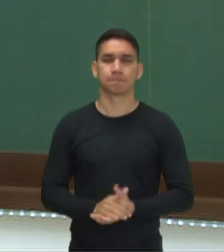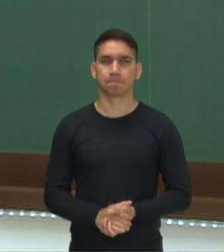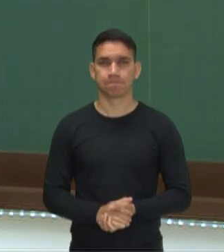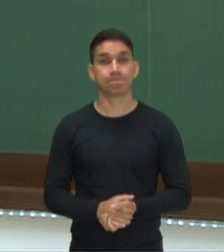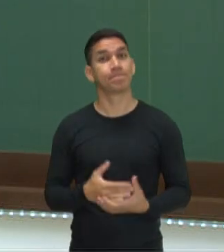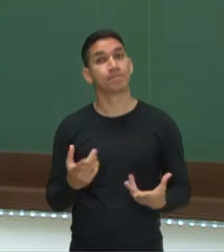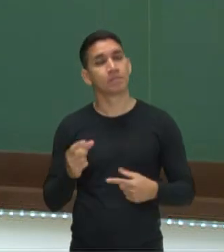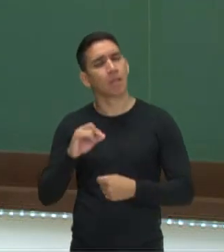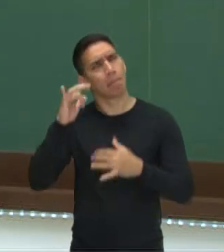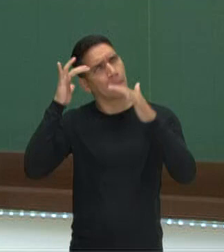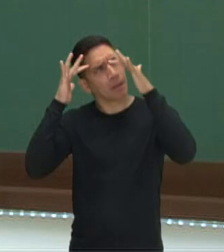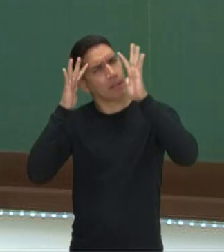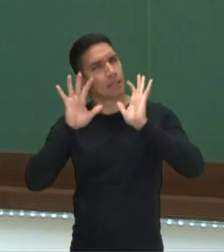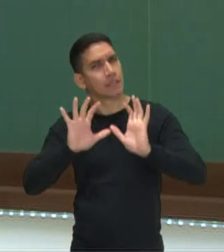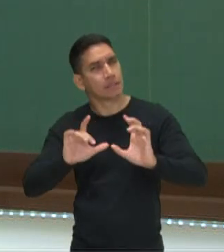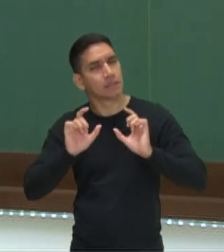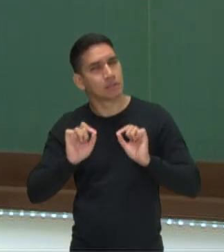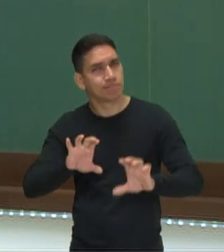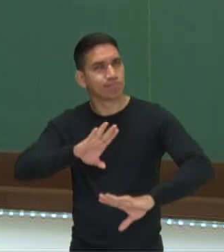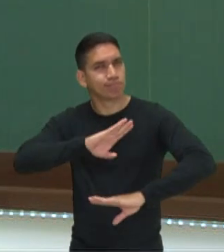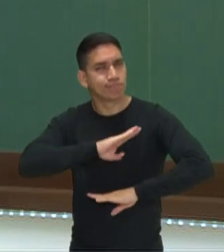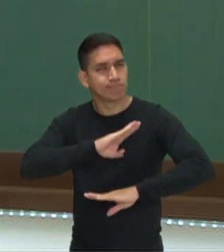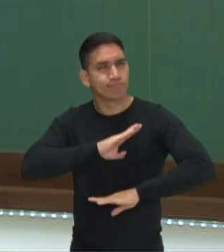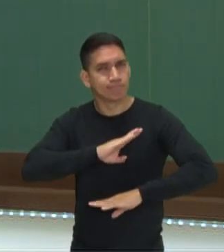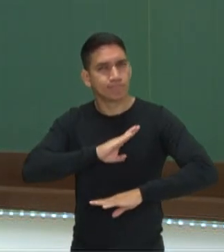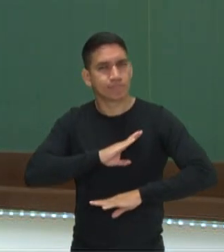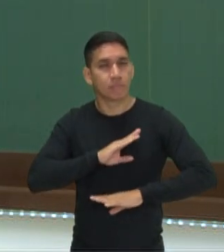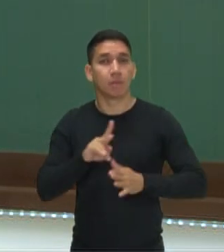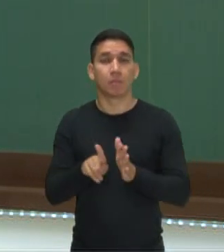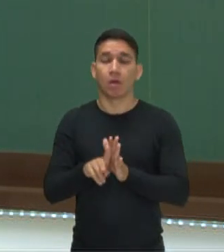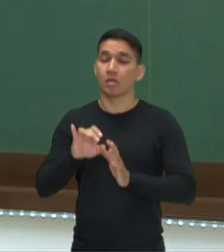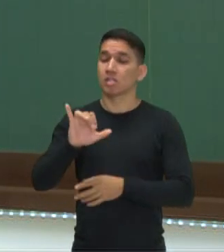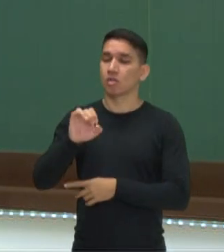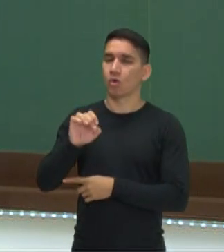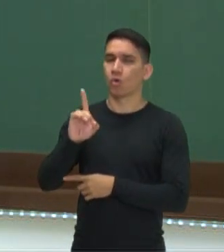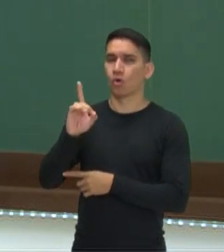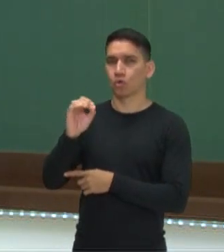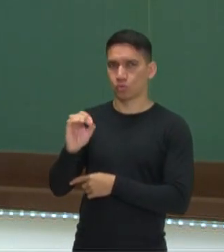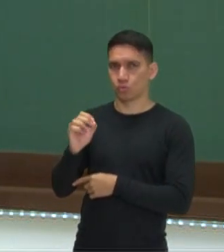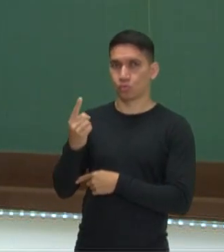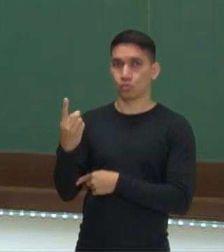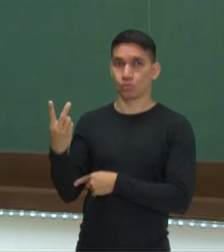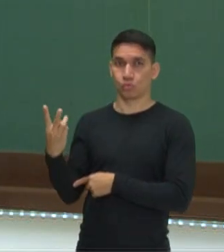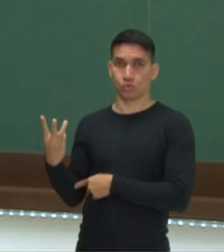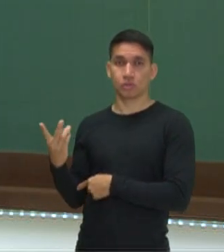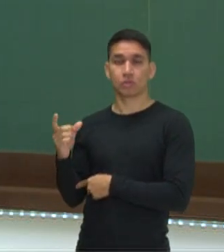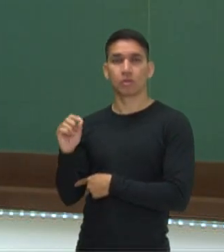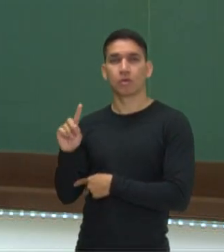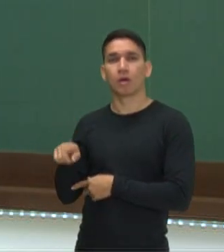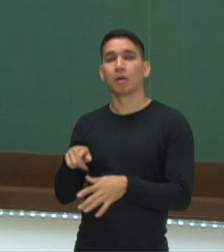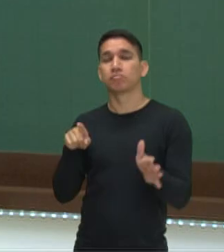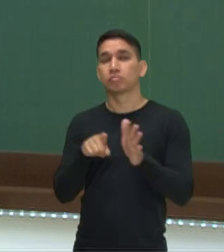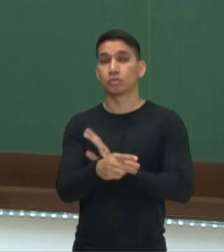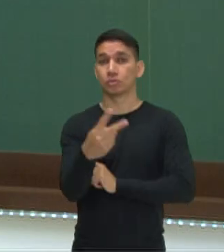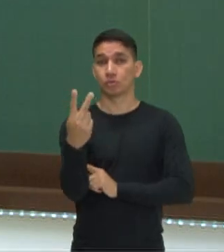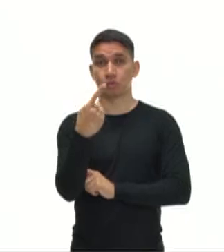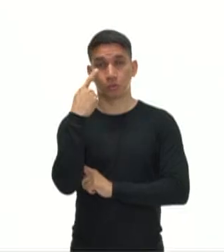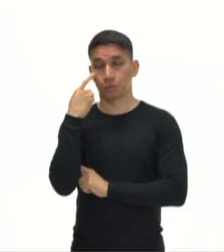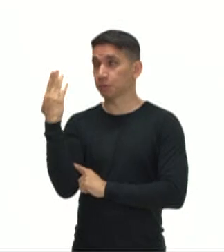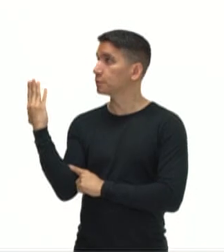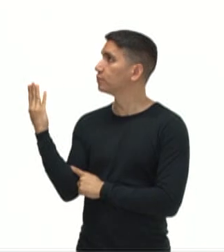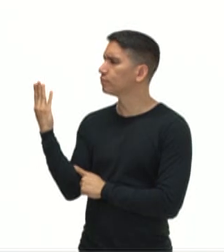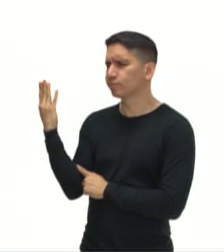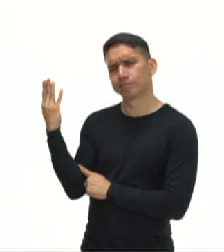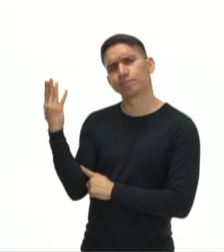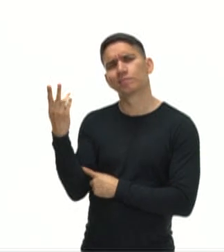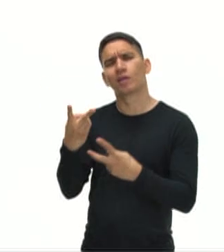Então, pensando nisso, naquela situação ali do iodo 1, 2, 3, temos a questão 2.